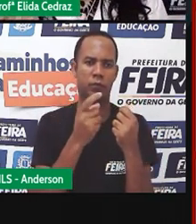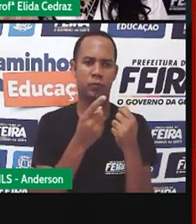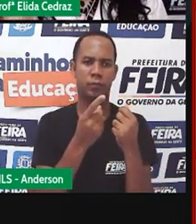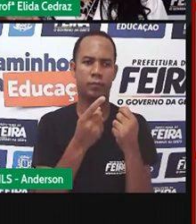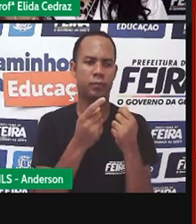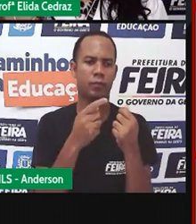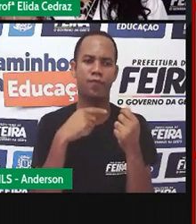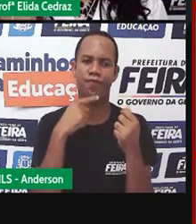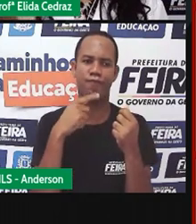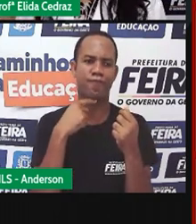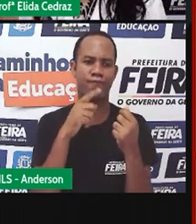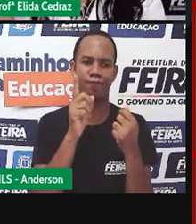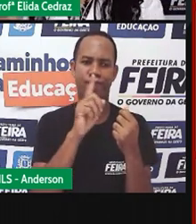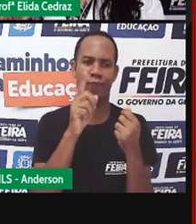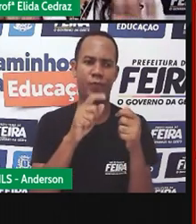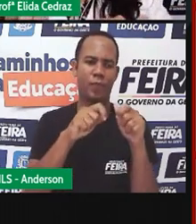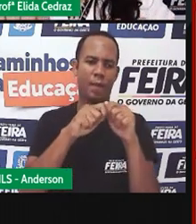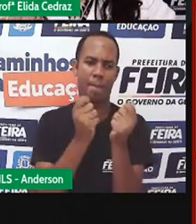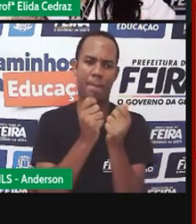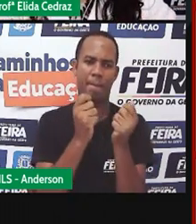lápis?